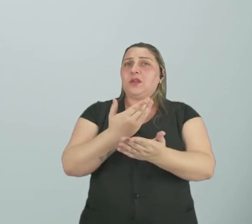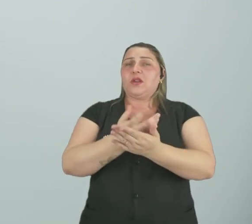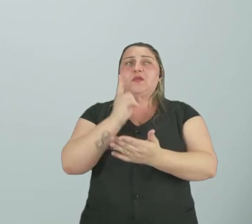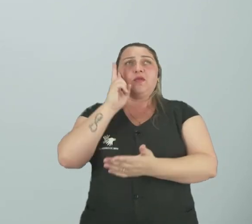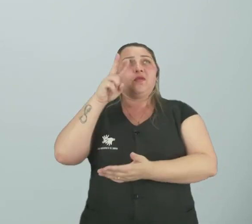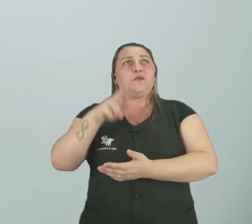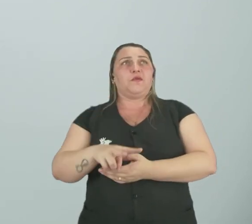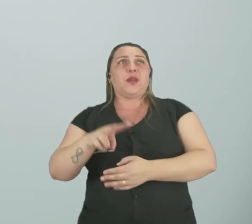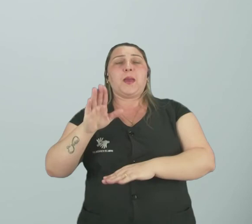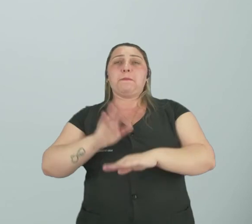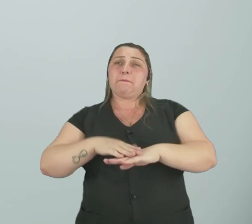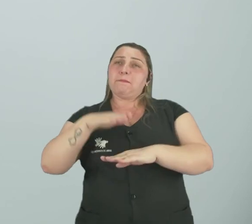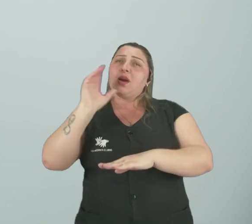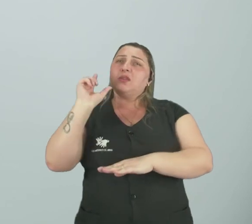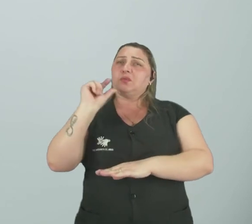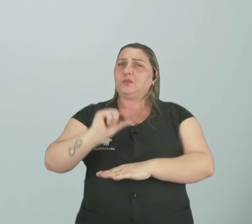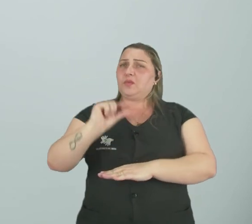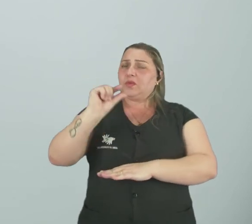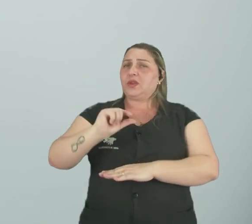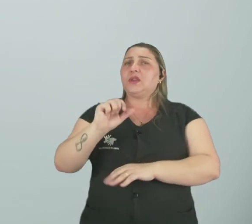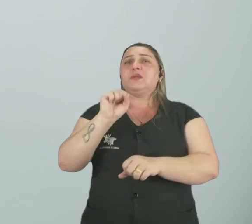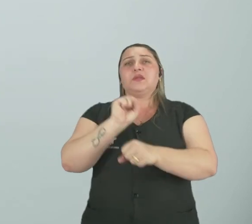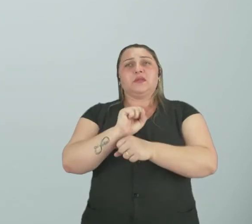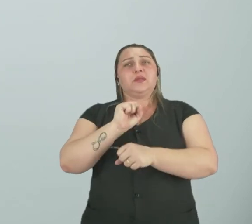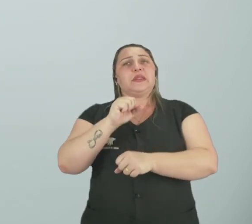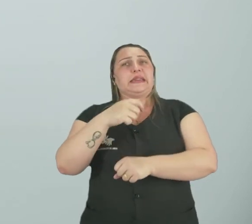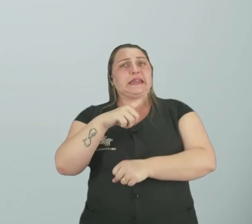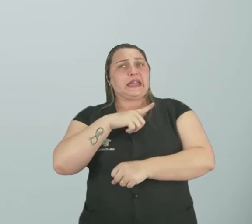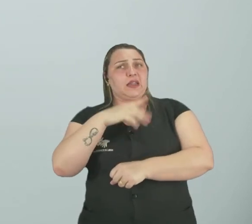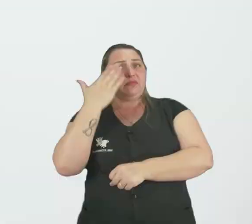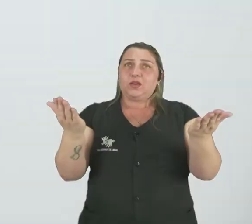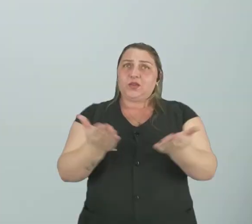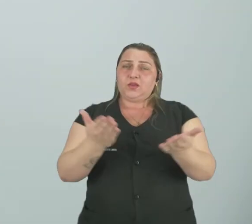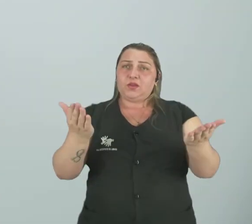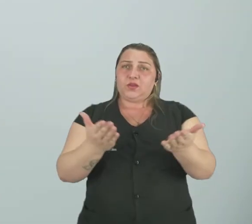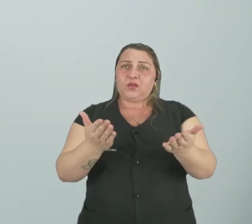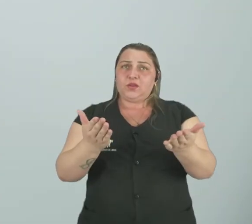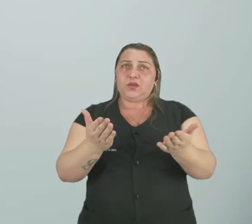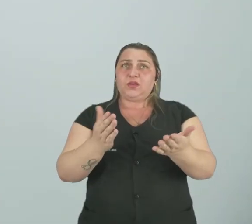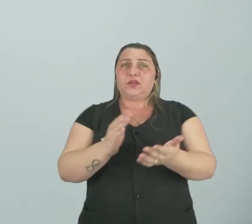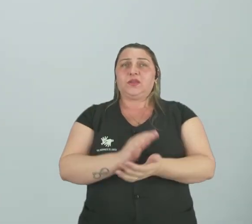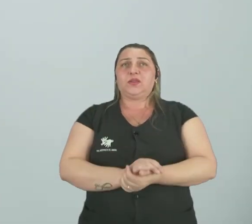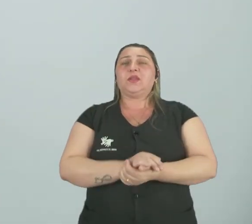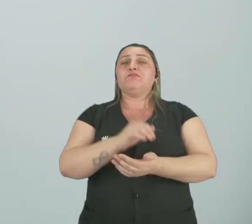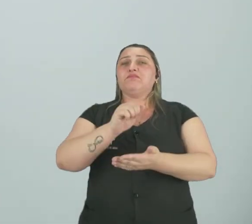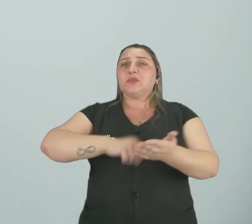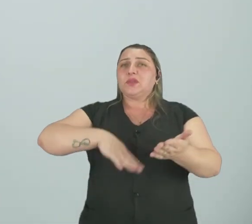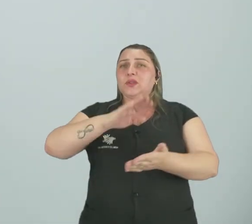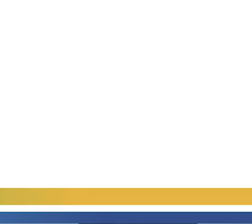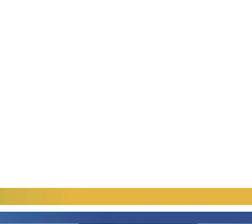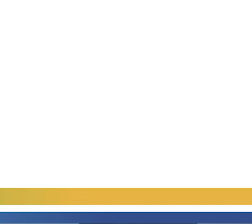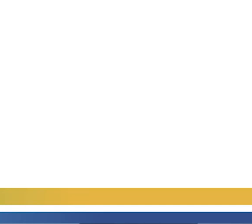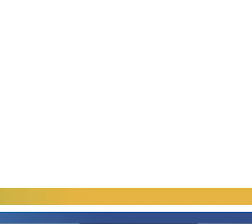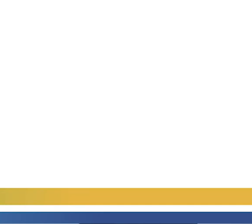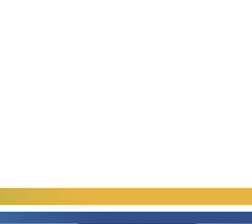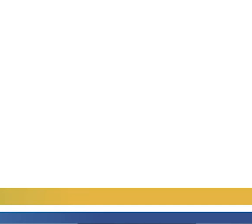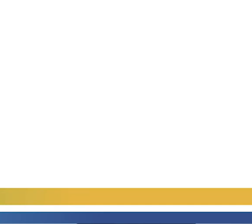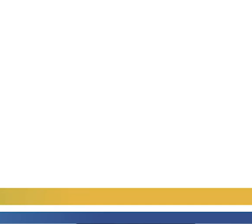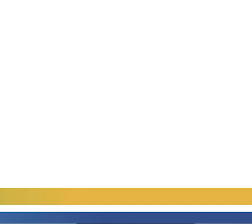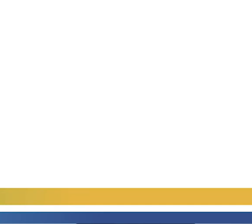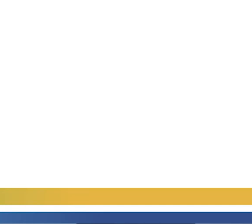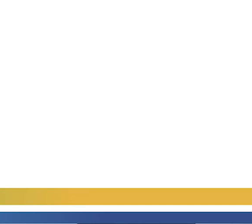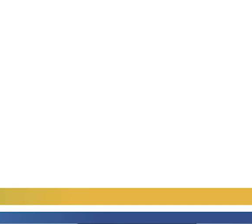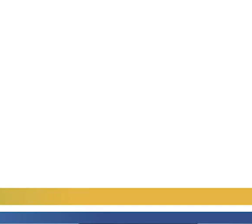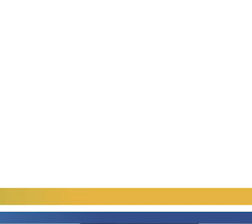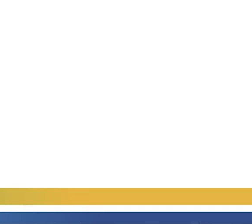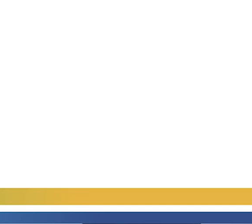gente vai ver um pouquinho mais sobre eles. Espero que vocês tenham entendido e a gente vai exercitar um pouquinho agora. Após assistir